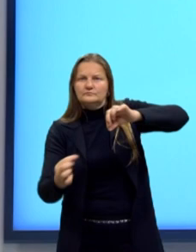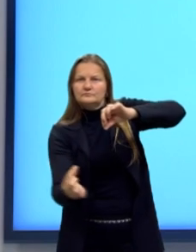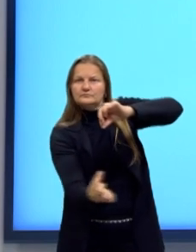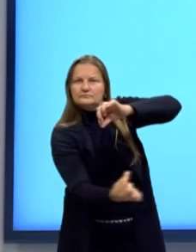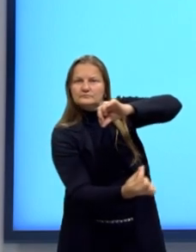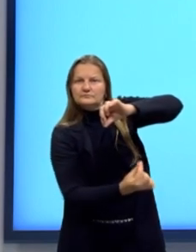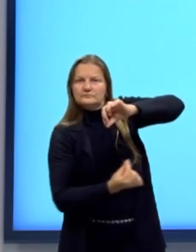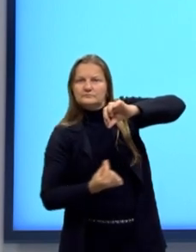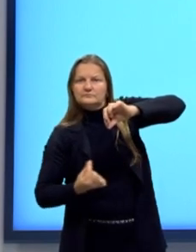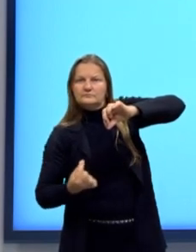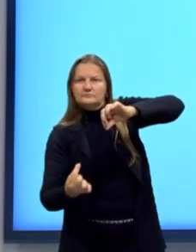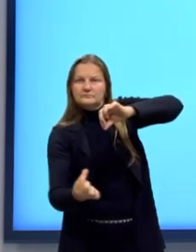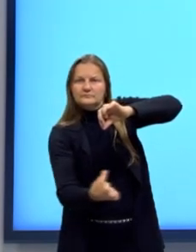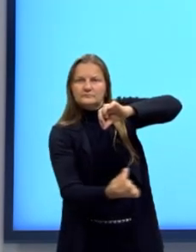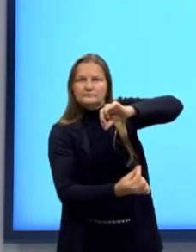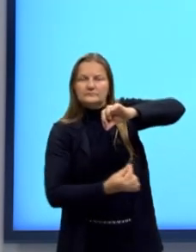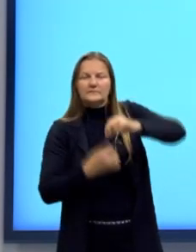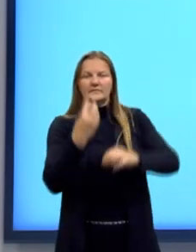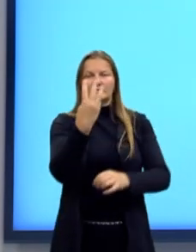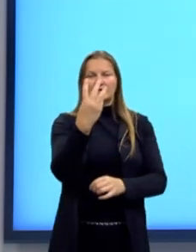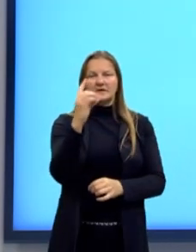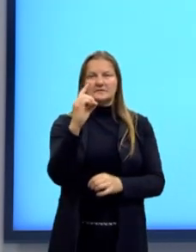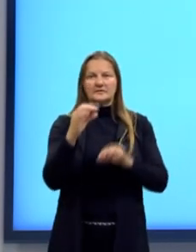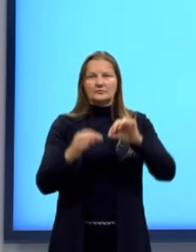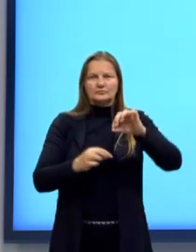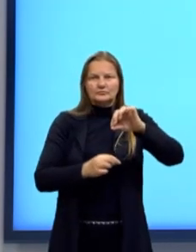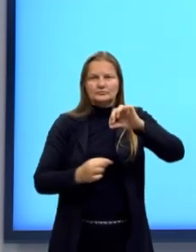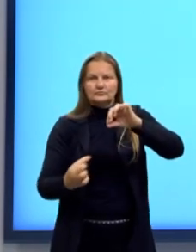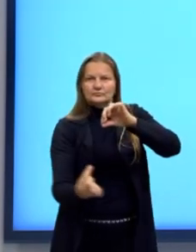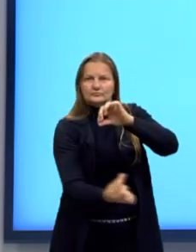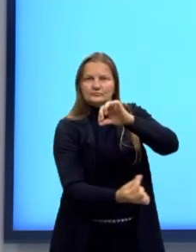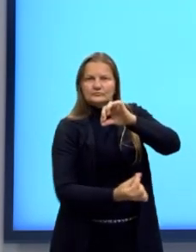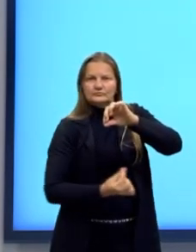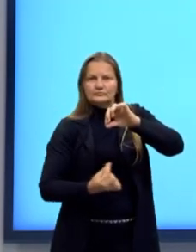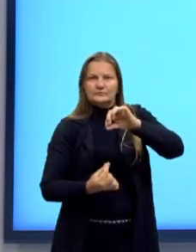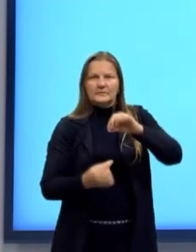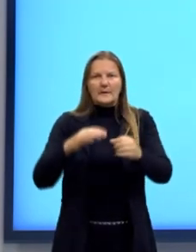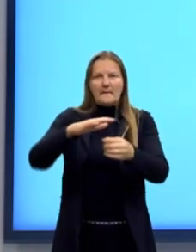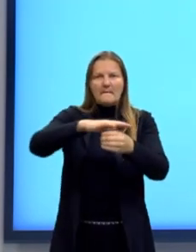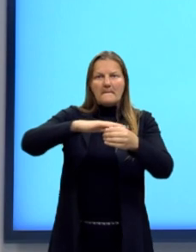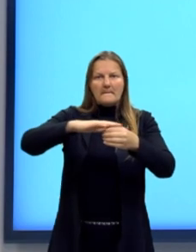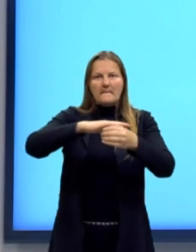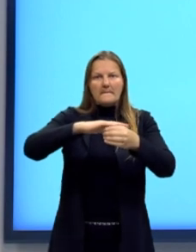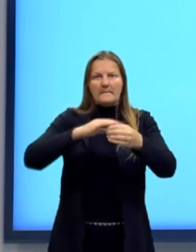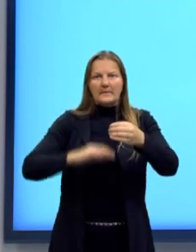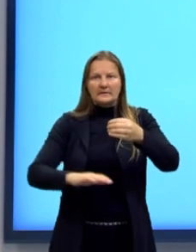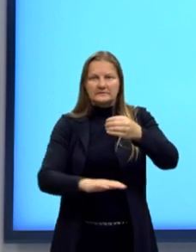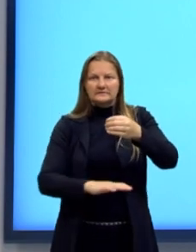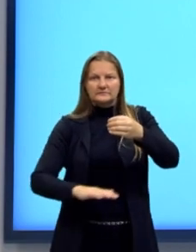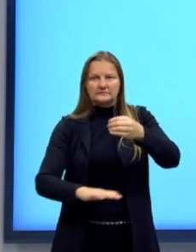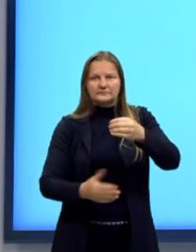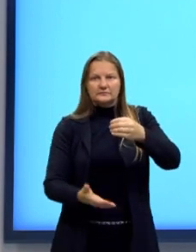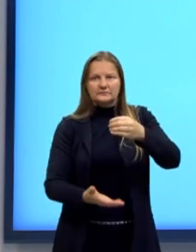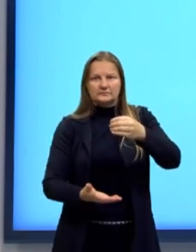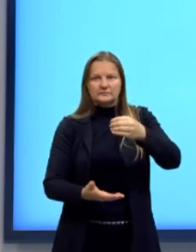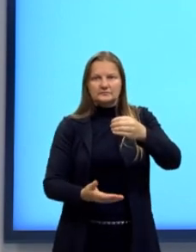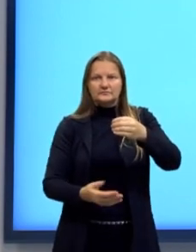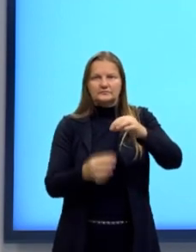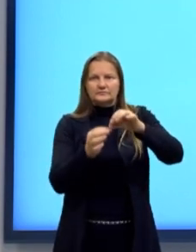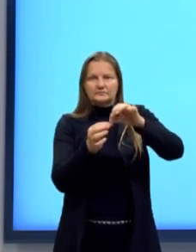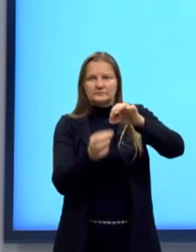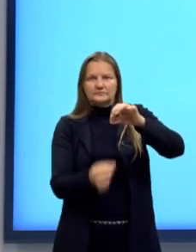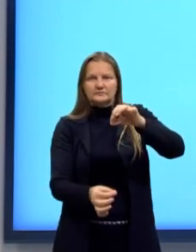e criarmos uma figura então tridimensional nós teremos duas bases nesse exemplo aqui e uma geratriz